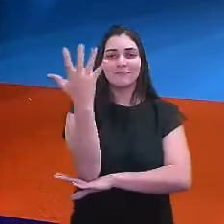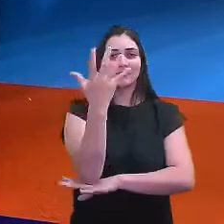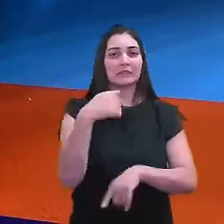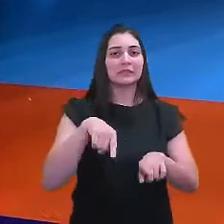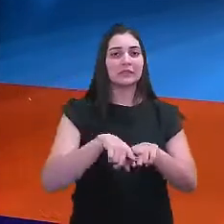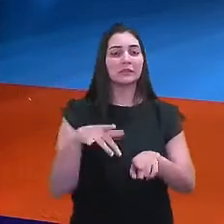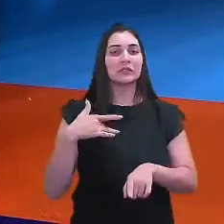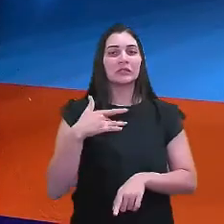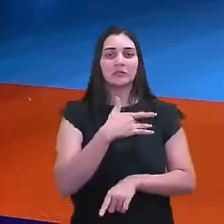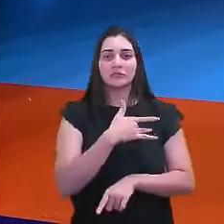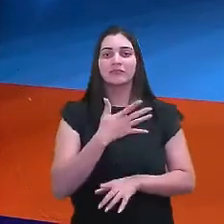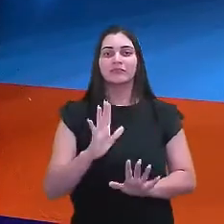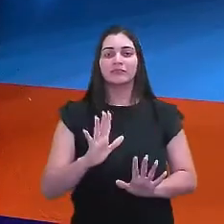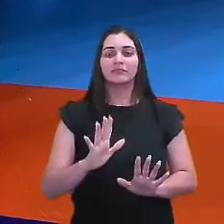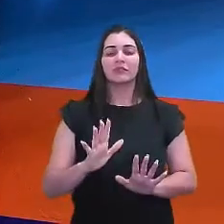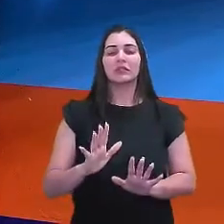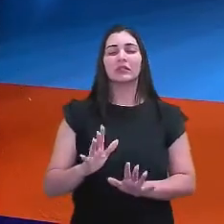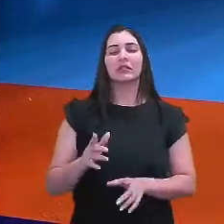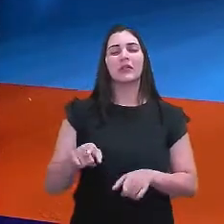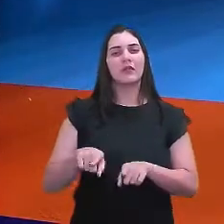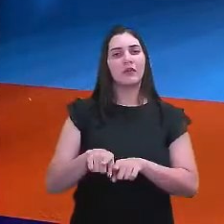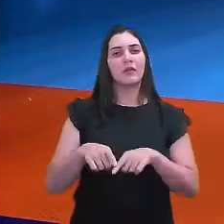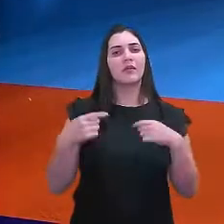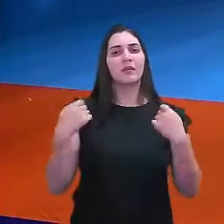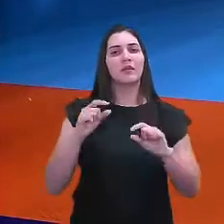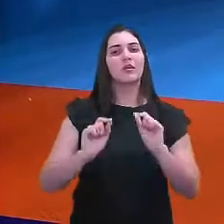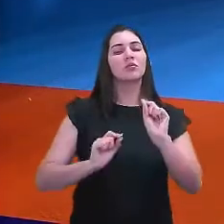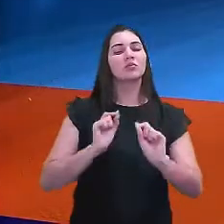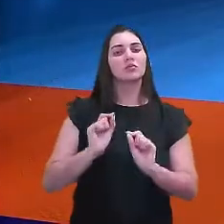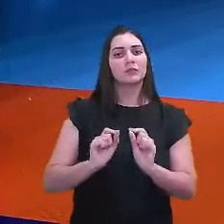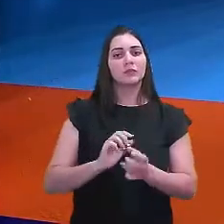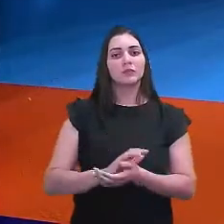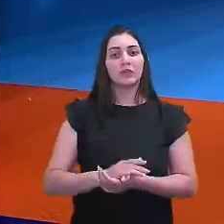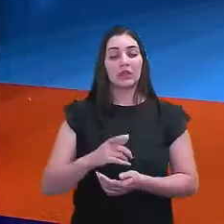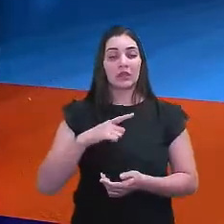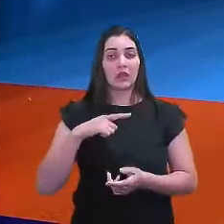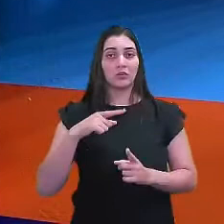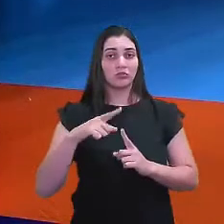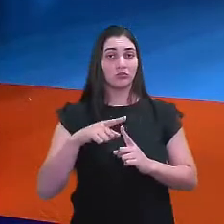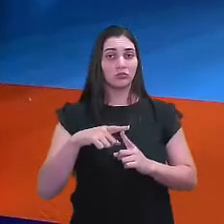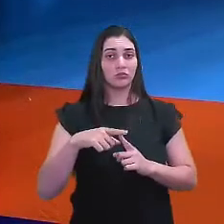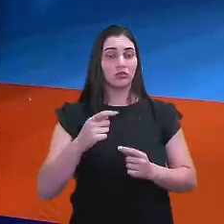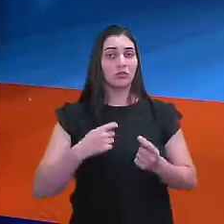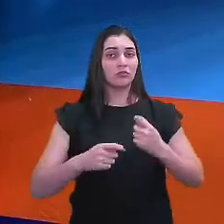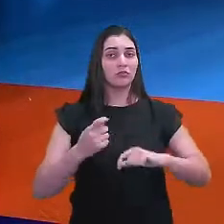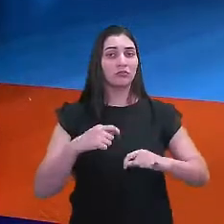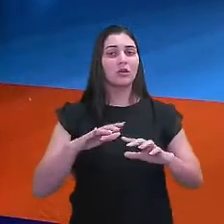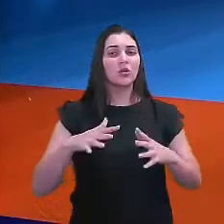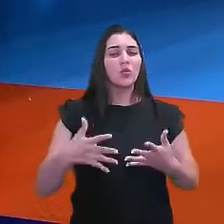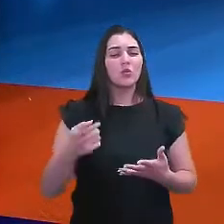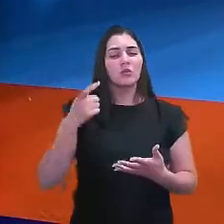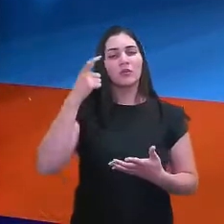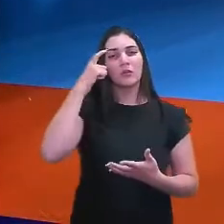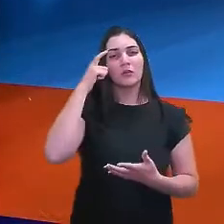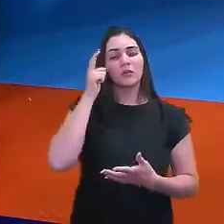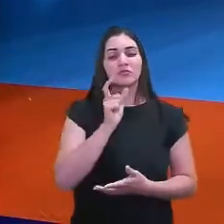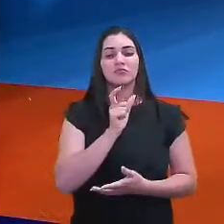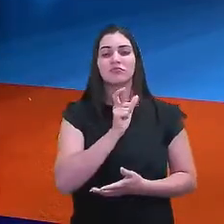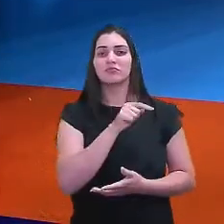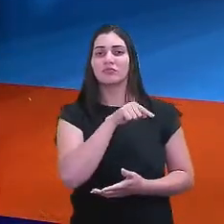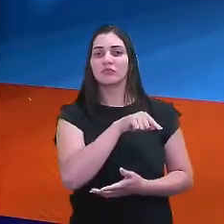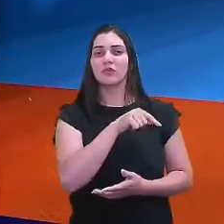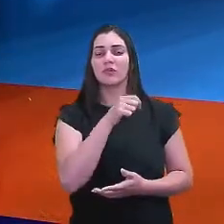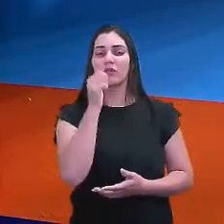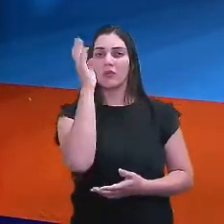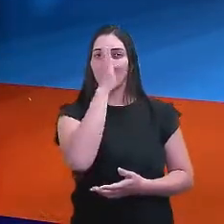também não deixar aqui de colocar nessa equação, gente, uma variável que é importante, que é questões econômicas. Então, quando eu penso nisso aqui, o Brasil